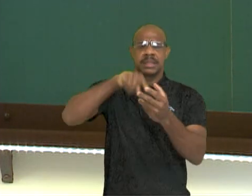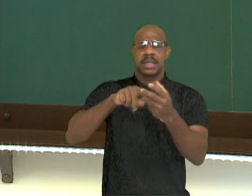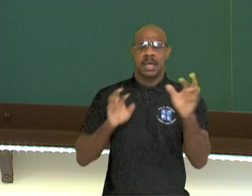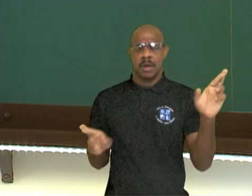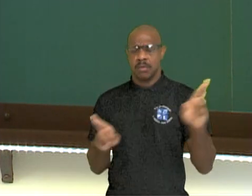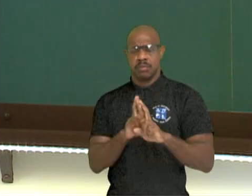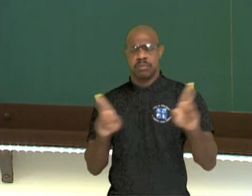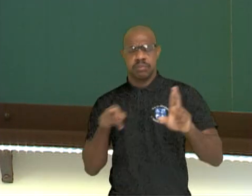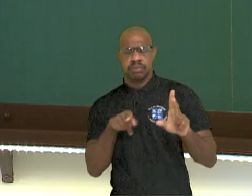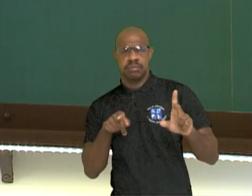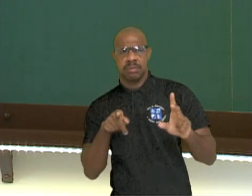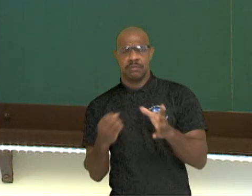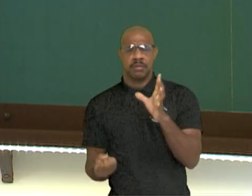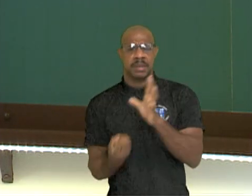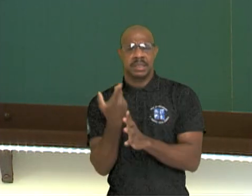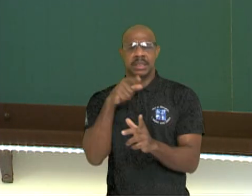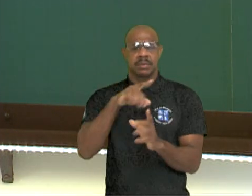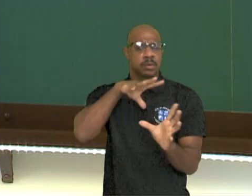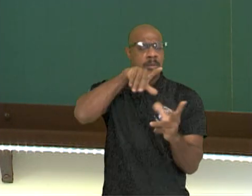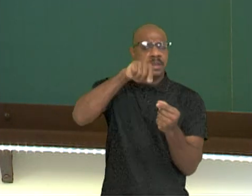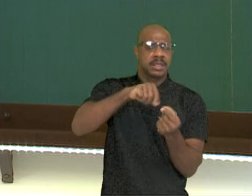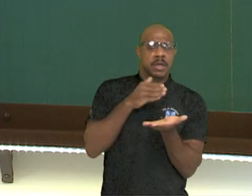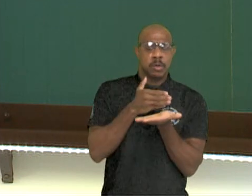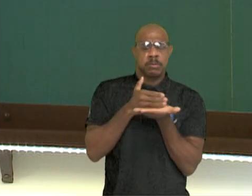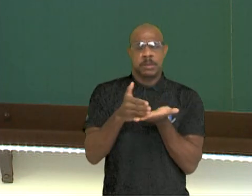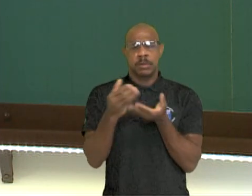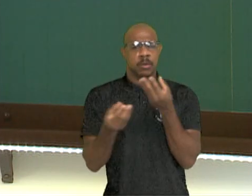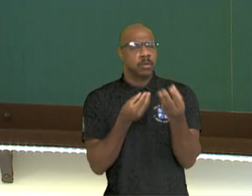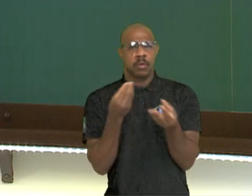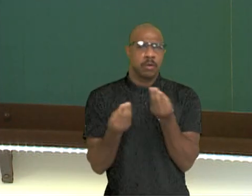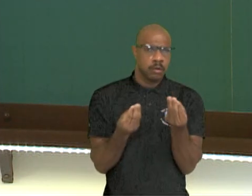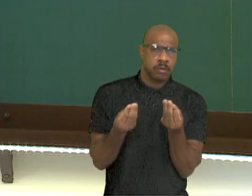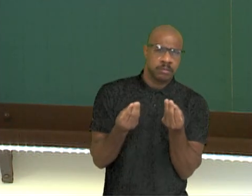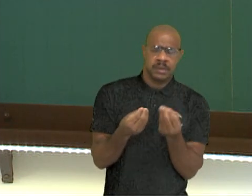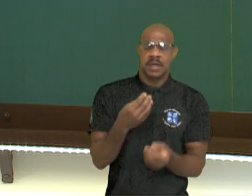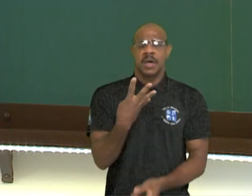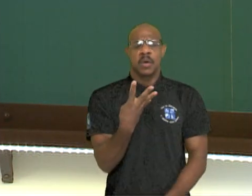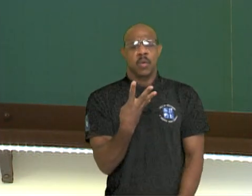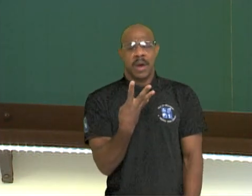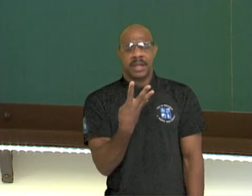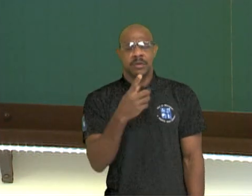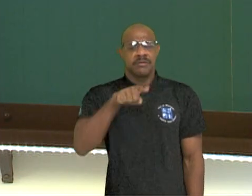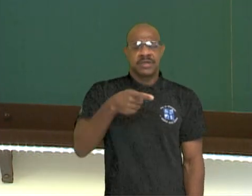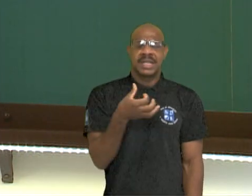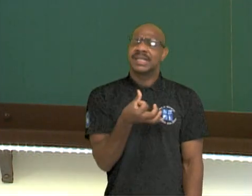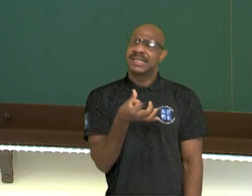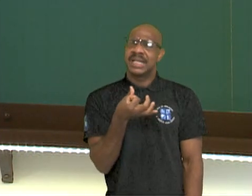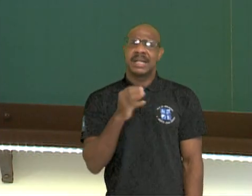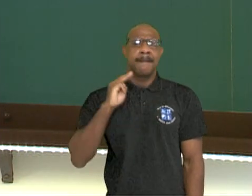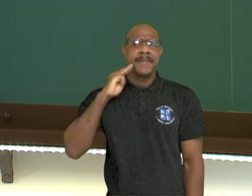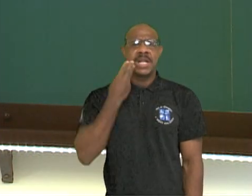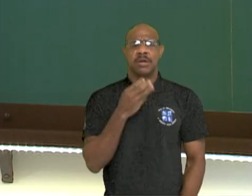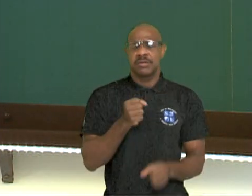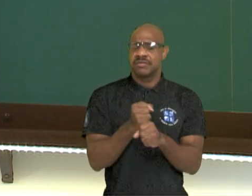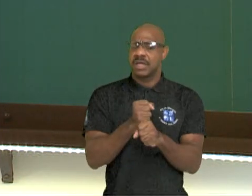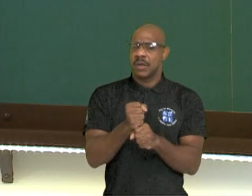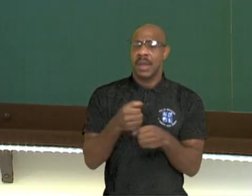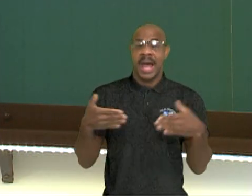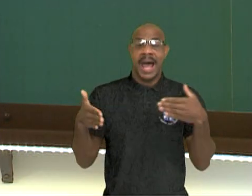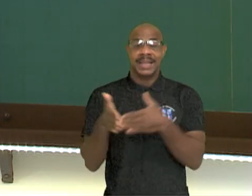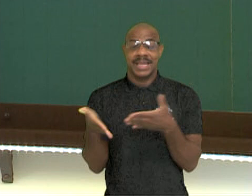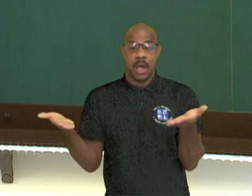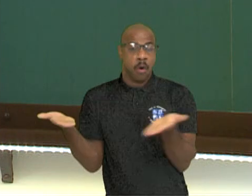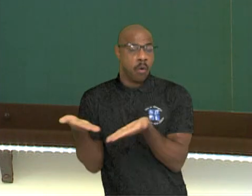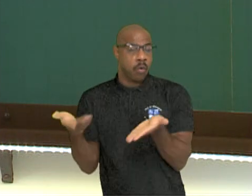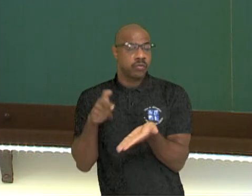formação do planeta, desde o seu princípio, há 4,6 bilhões de anos, até a atualidade. O que nós tivemos